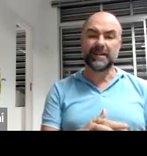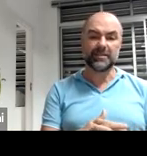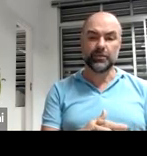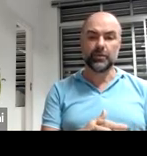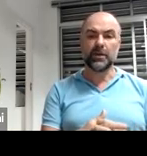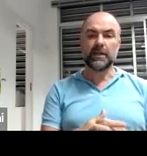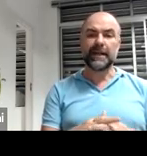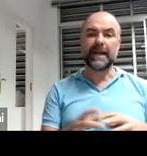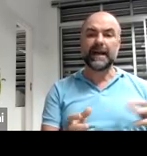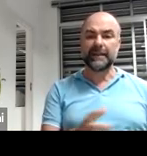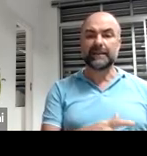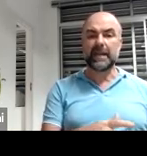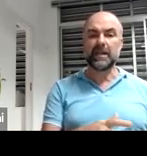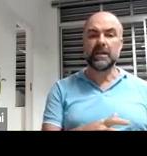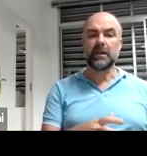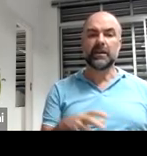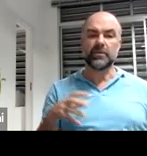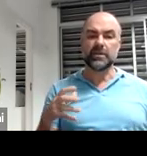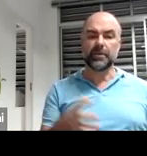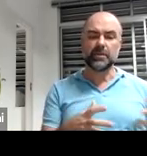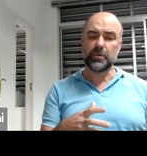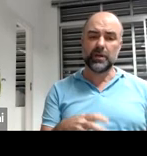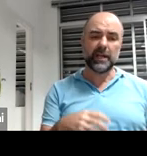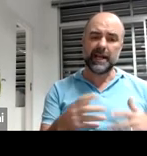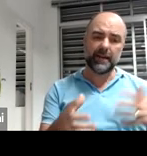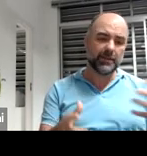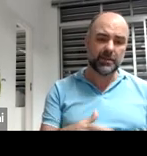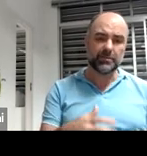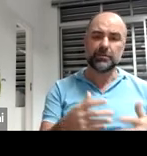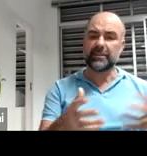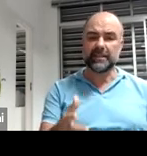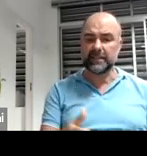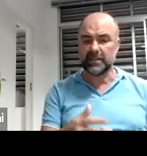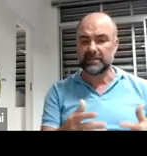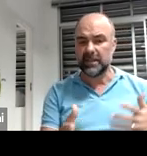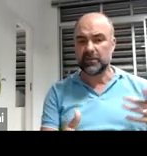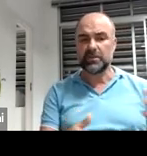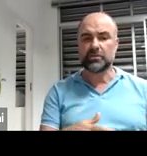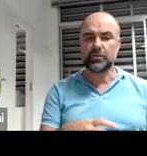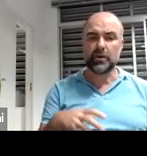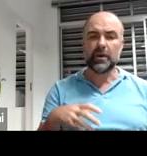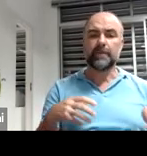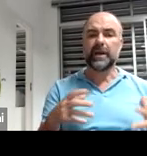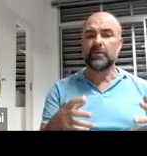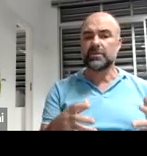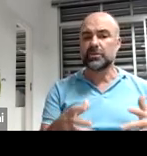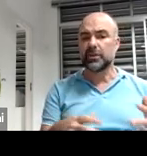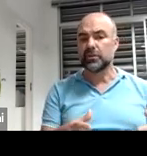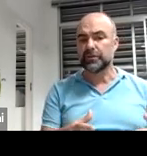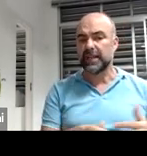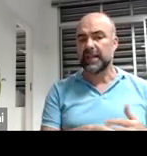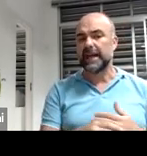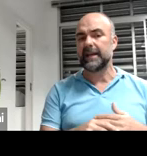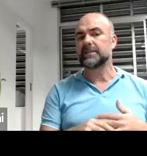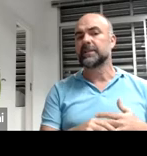do Brasil, tá, da área de TI. Então, isso aproximou. E, claro, as outras universidades nascendo, o Unisul, né, os